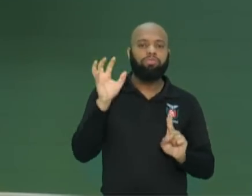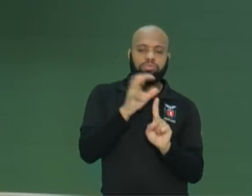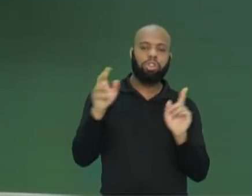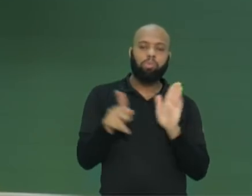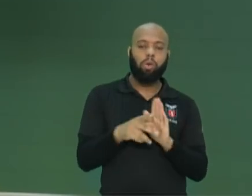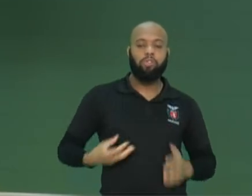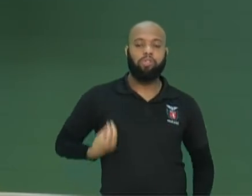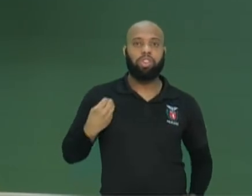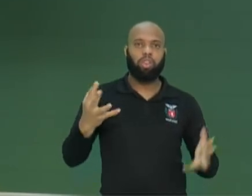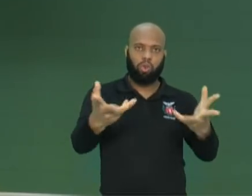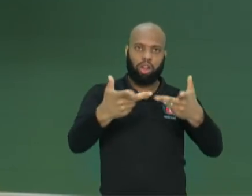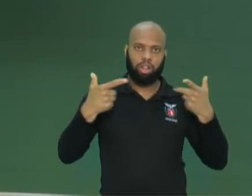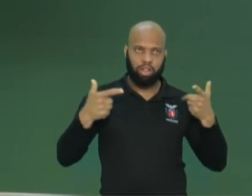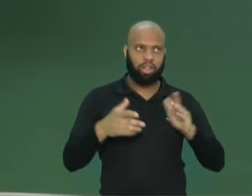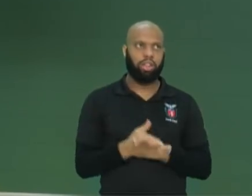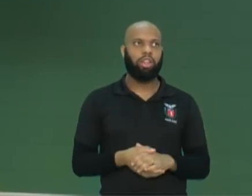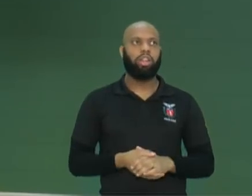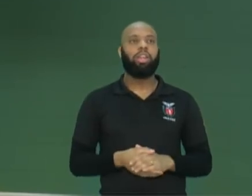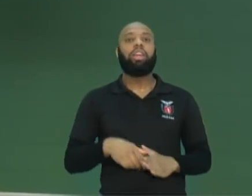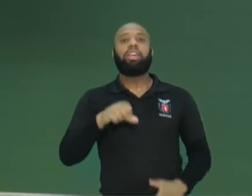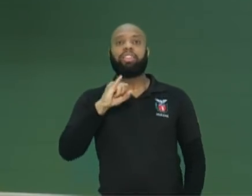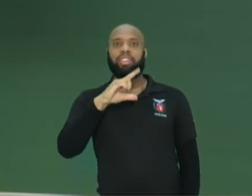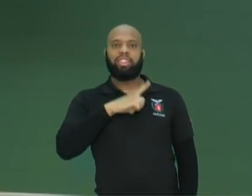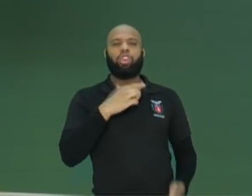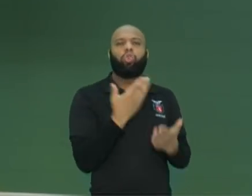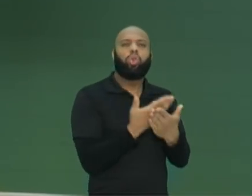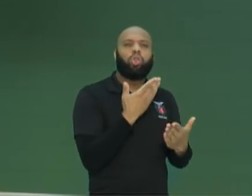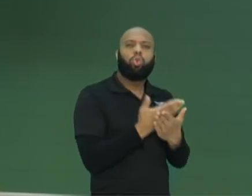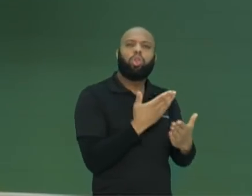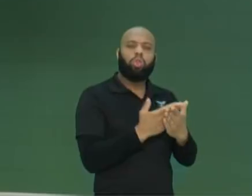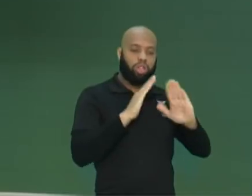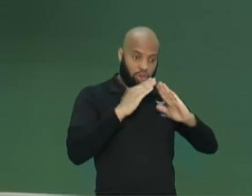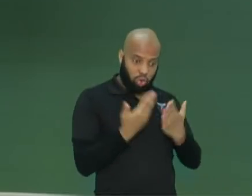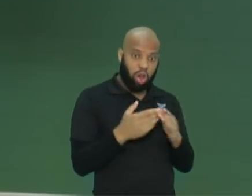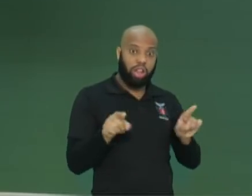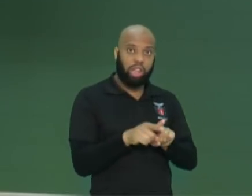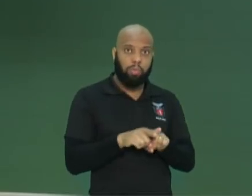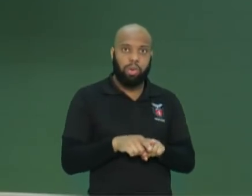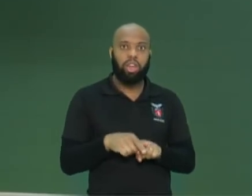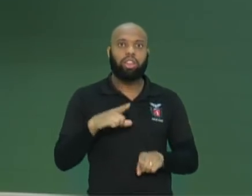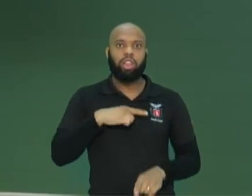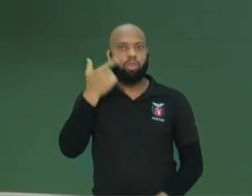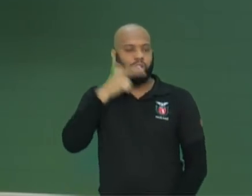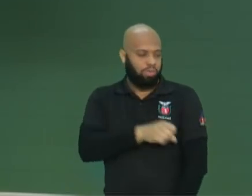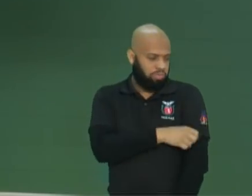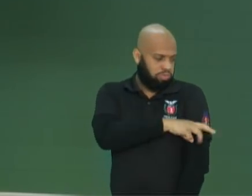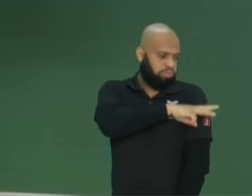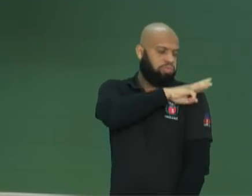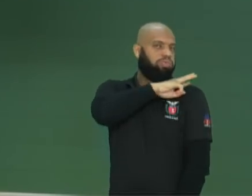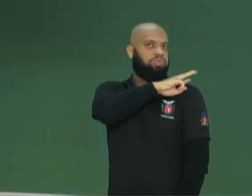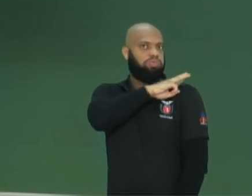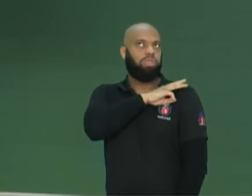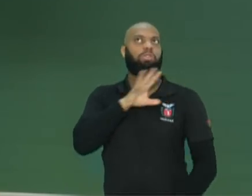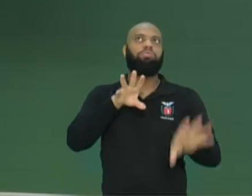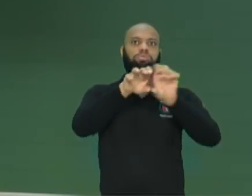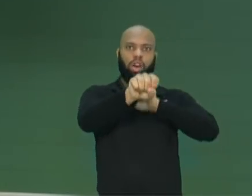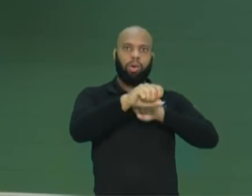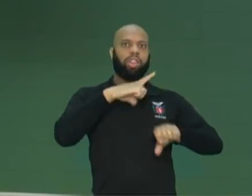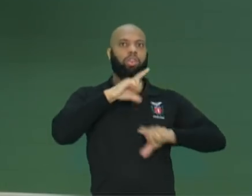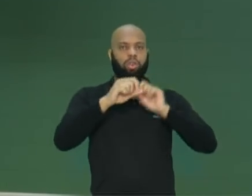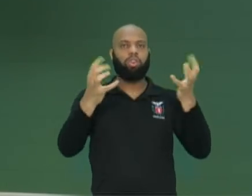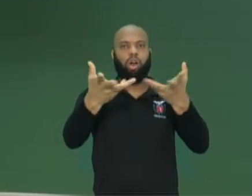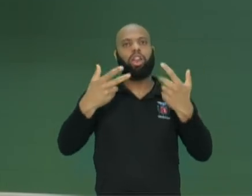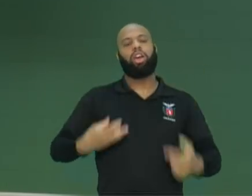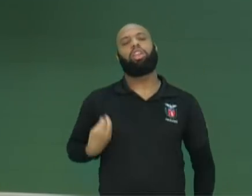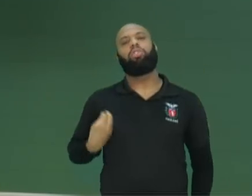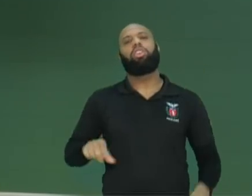vida da população. Quanto mais tempo na escola, quanto maior a escolarização, mais se reflete ali a qualidade de vida